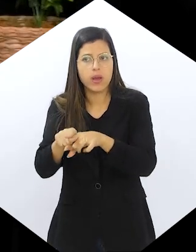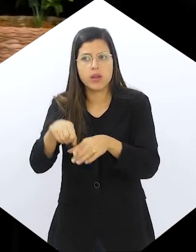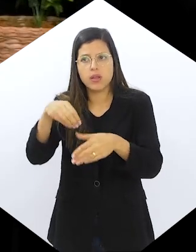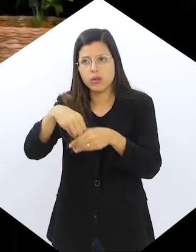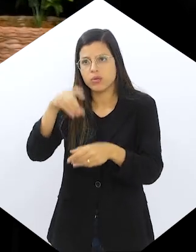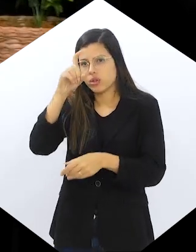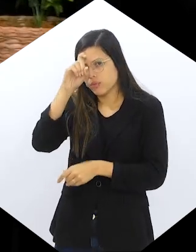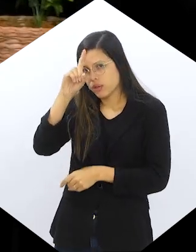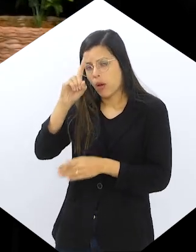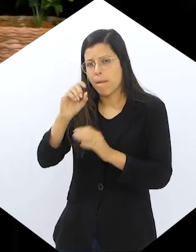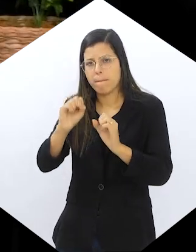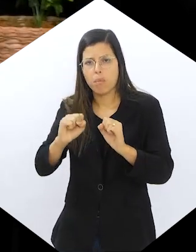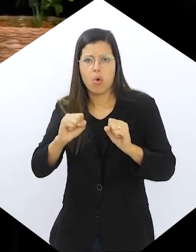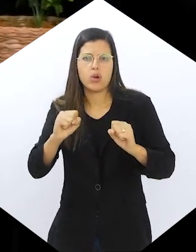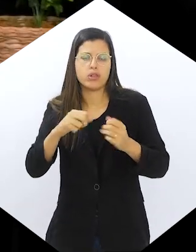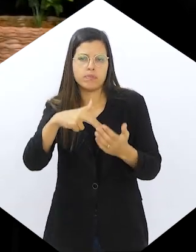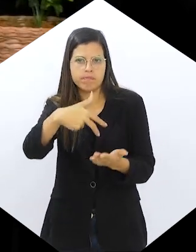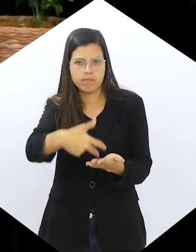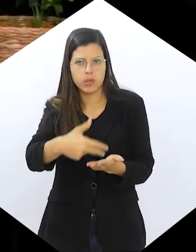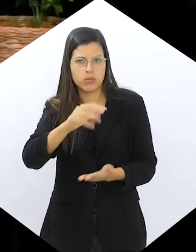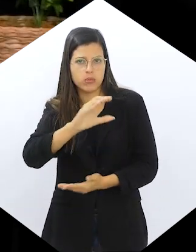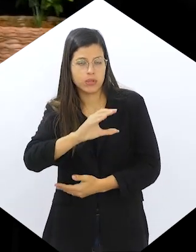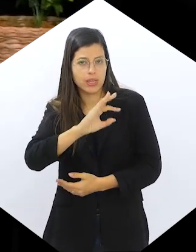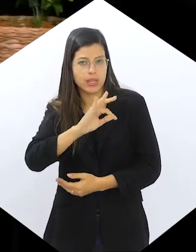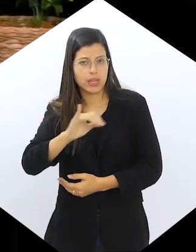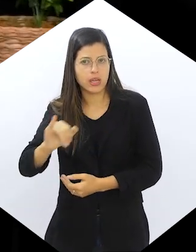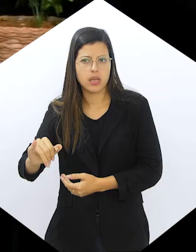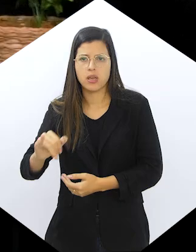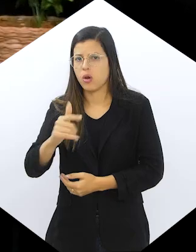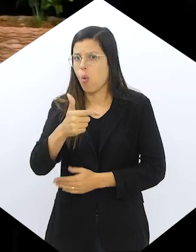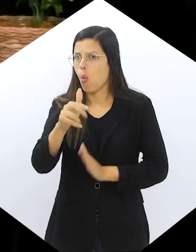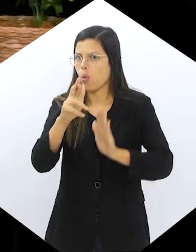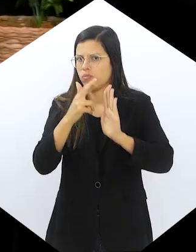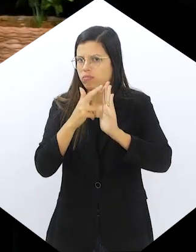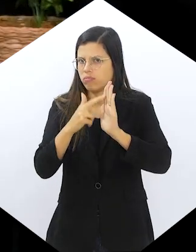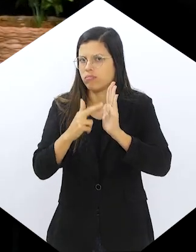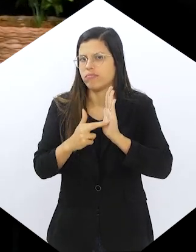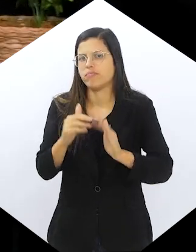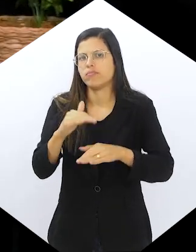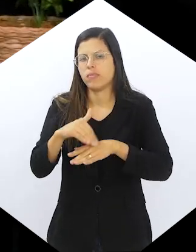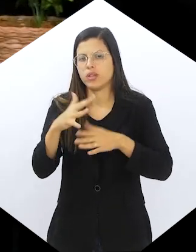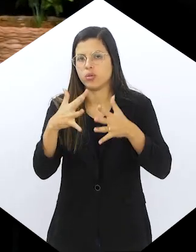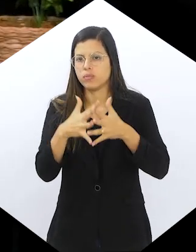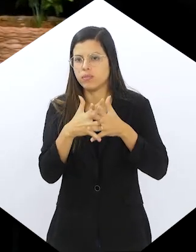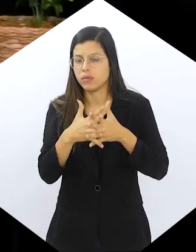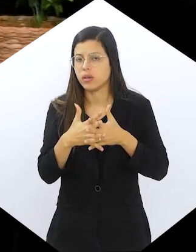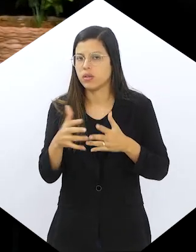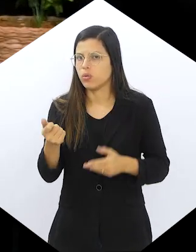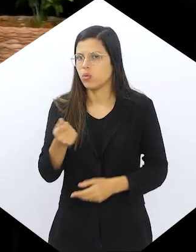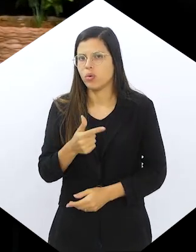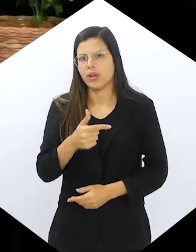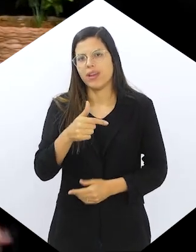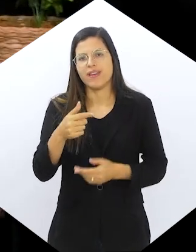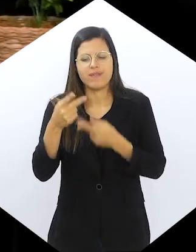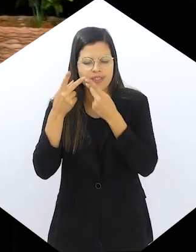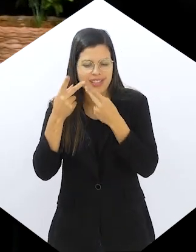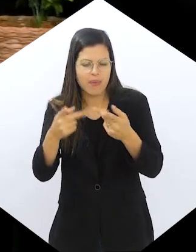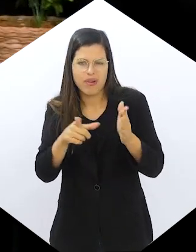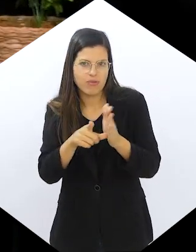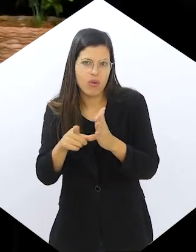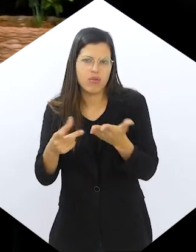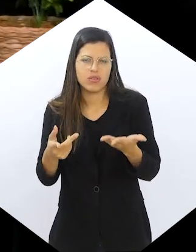o paciente pode estar no CTI, enfim, são outras normas, né? Um pouco mais complicado do que ir até uma loja, um